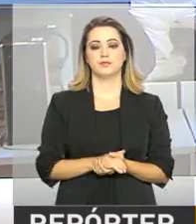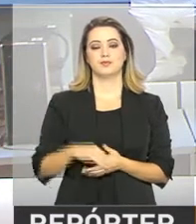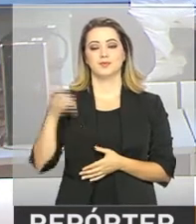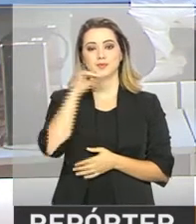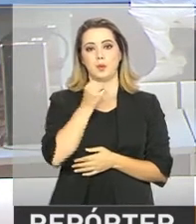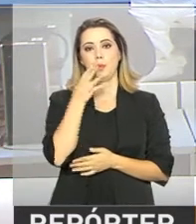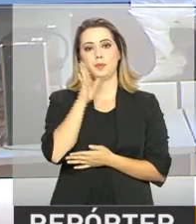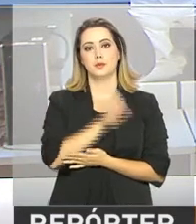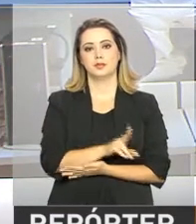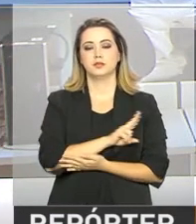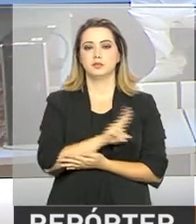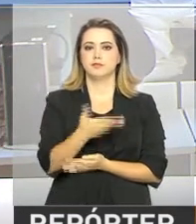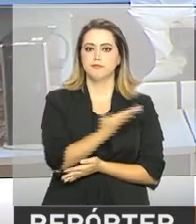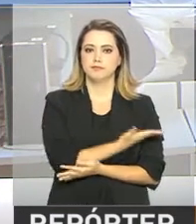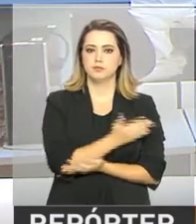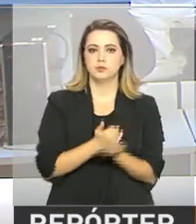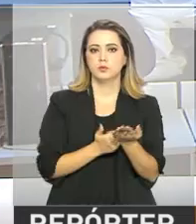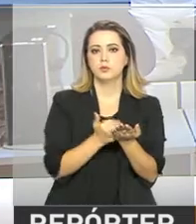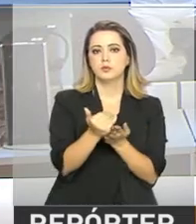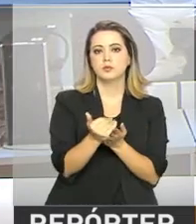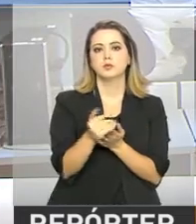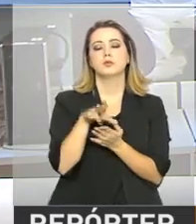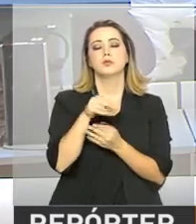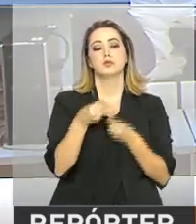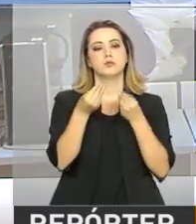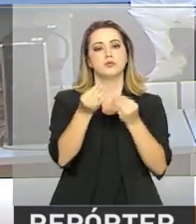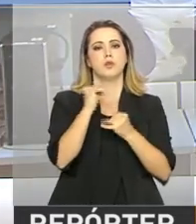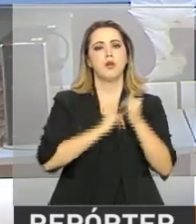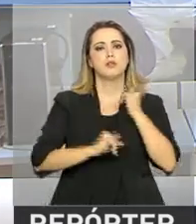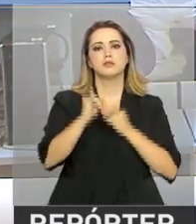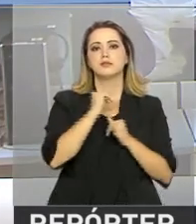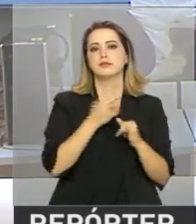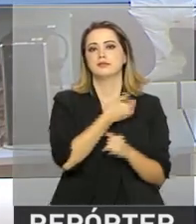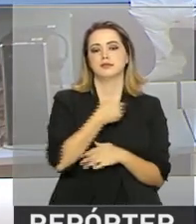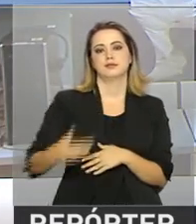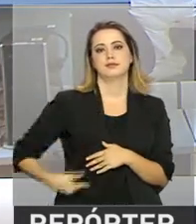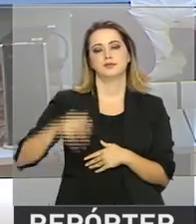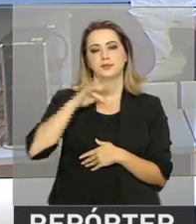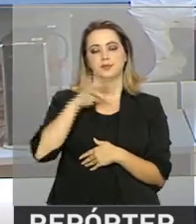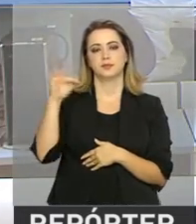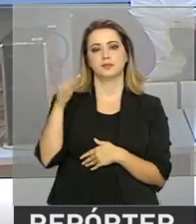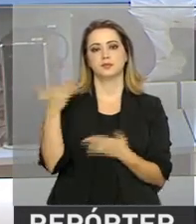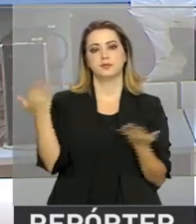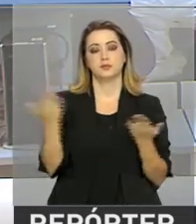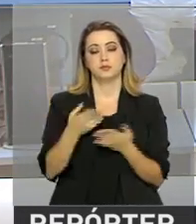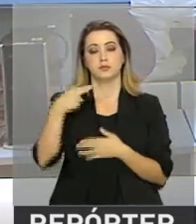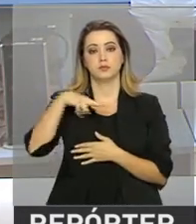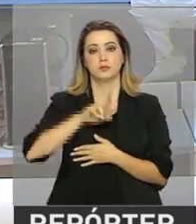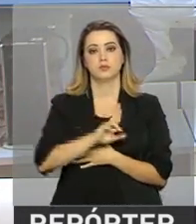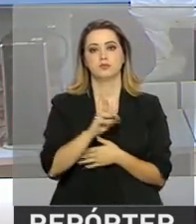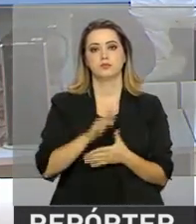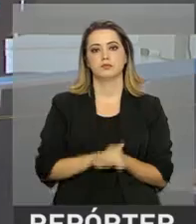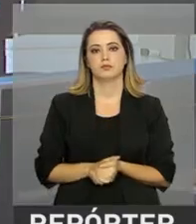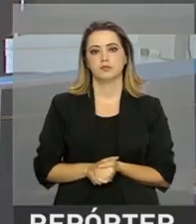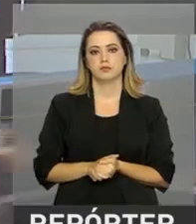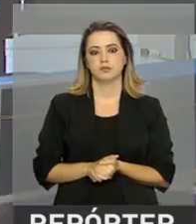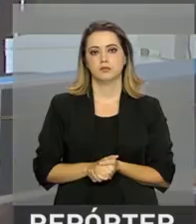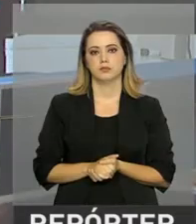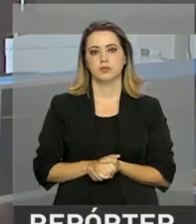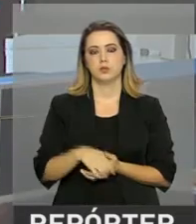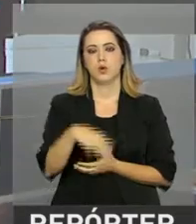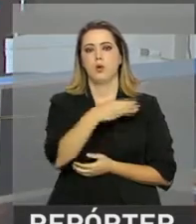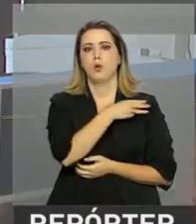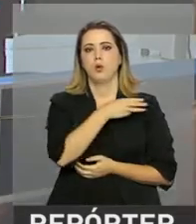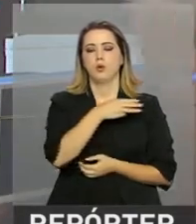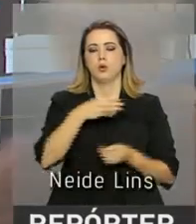Olá, boa tarde. Eu sou José Luiz Filho e a partir de agora trago para você as notícias do governo federal aqui no Repórter NBR. O